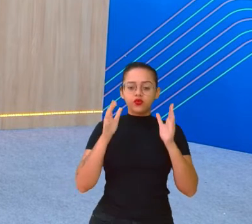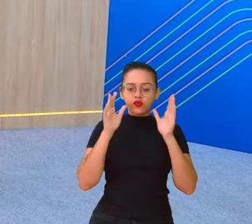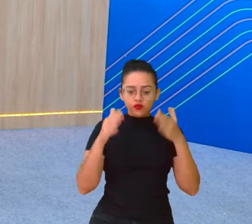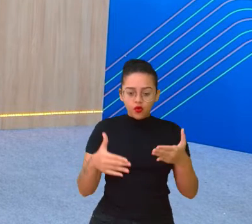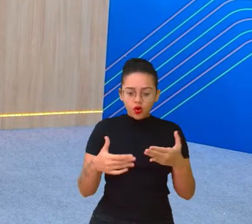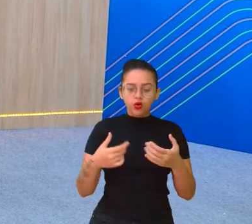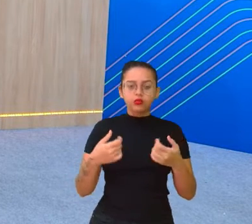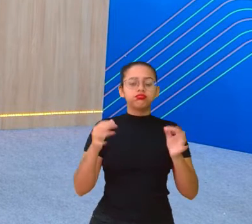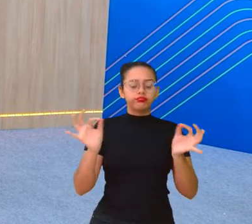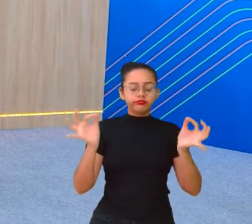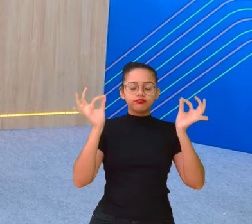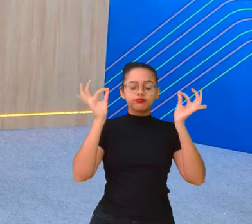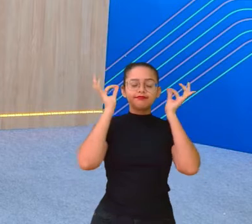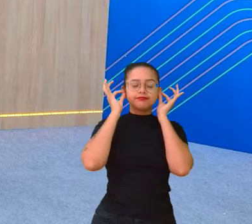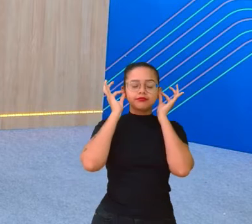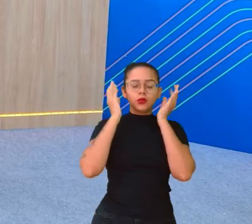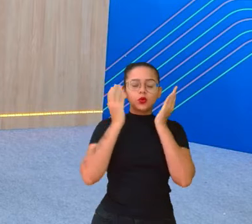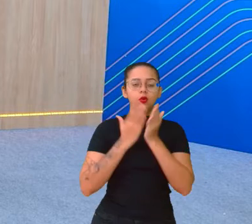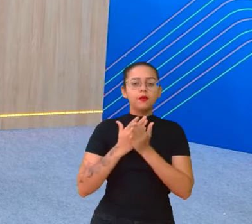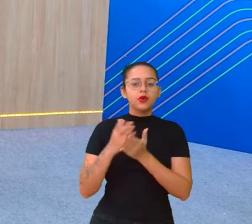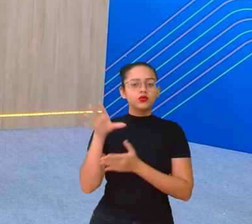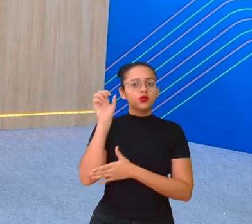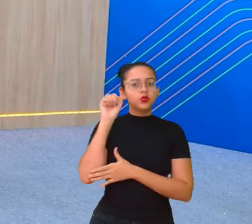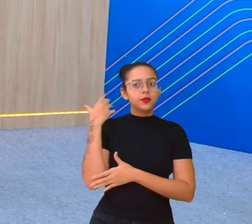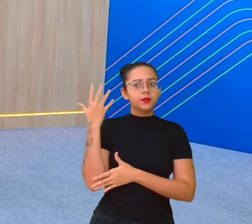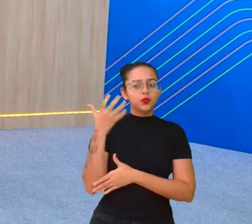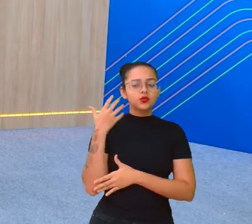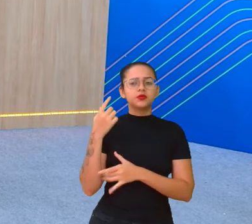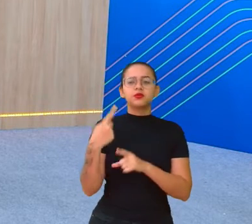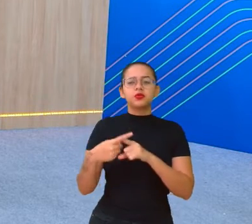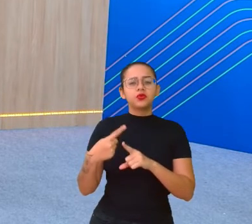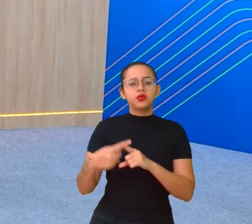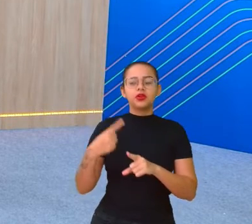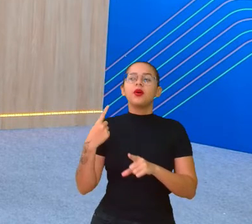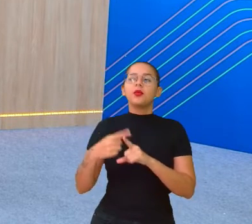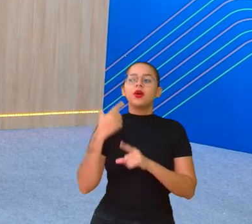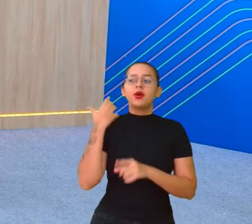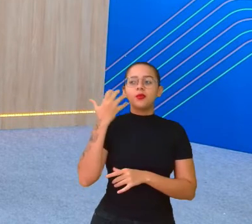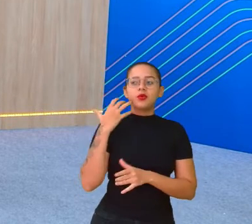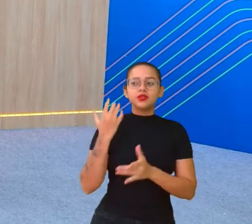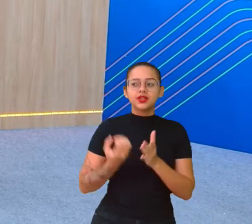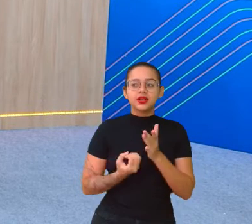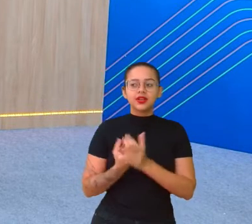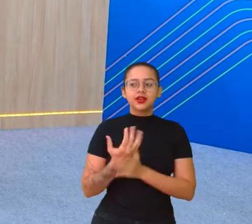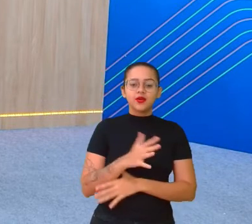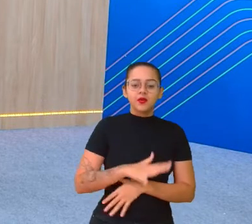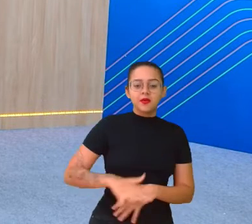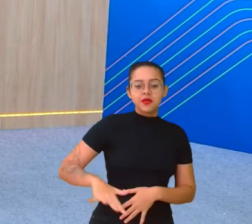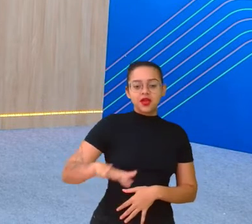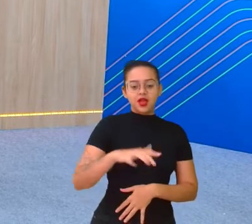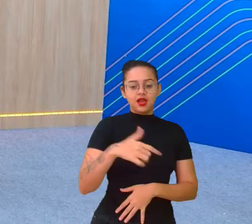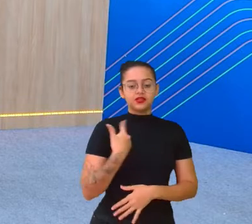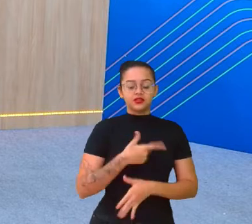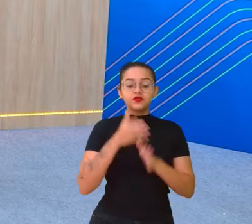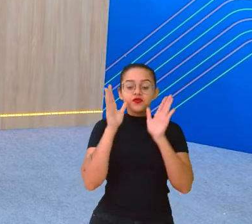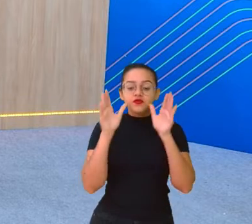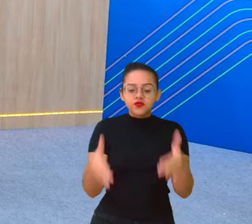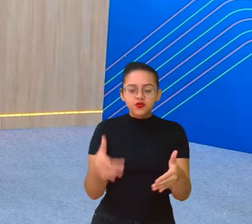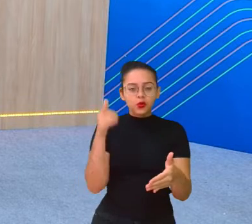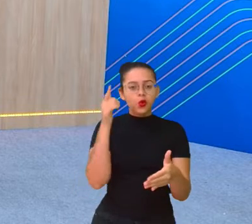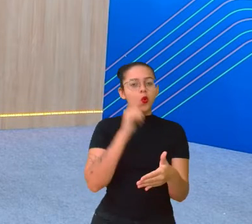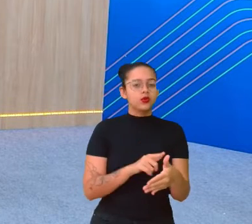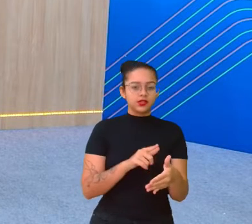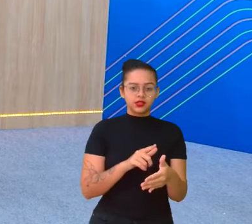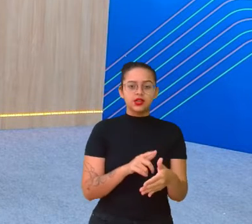de ouvido e começa a ouvir música. Né? Por quê? Porque a música ela cria ali, né, um ambiente que a gente foca.